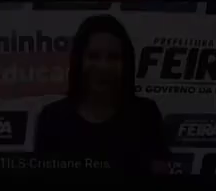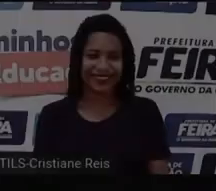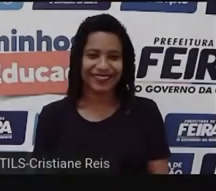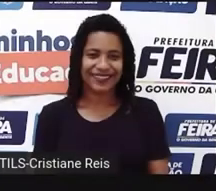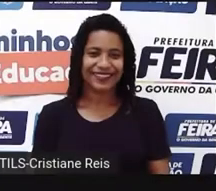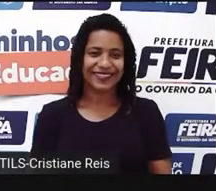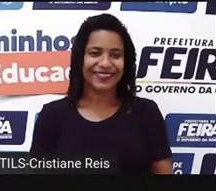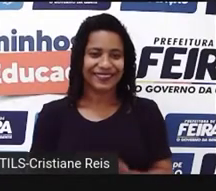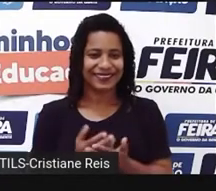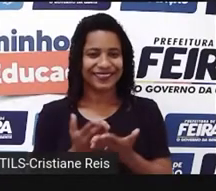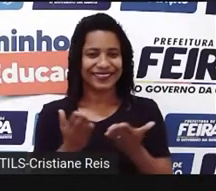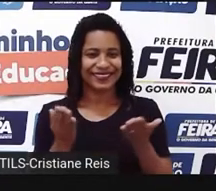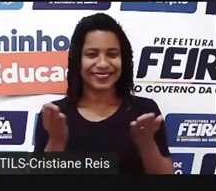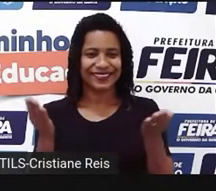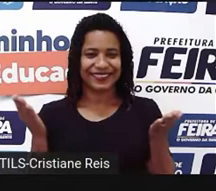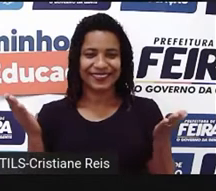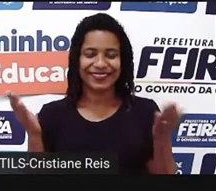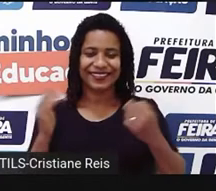Olá, pessoal!